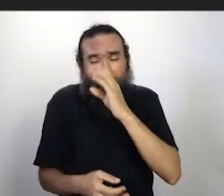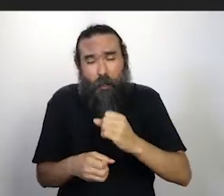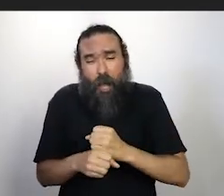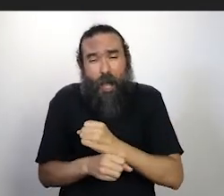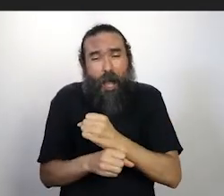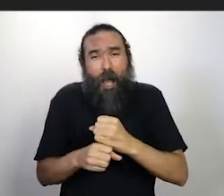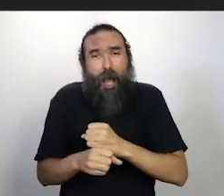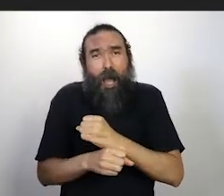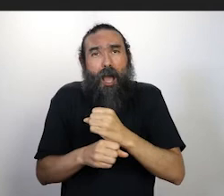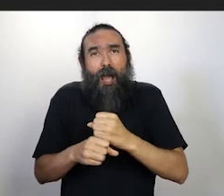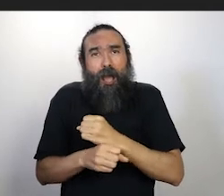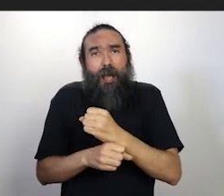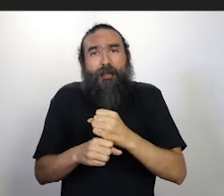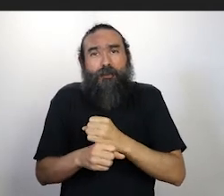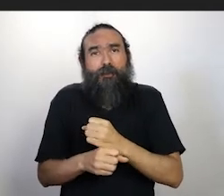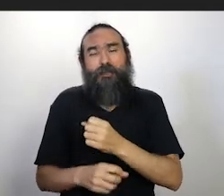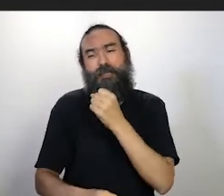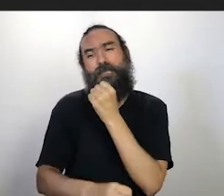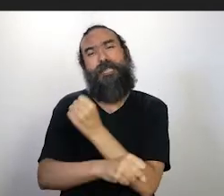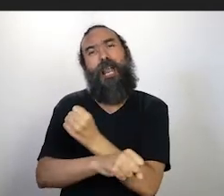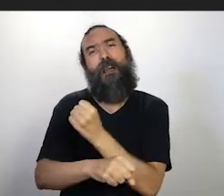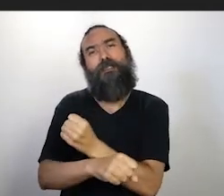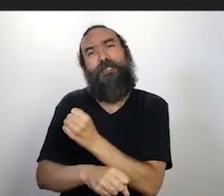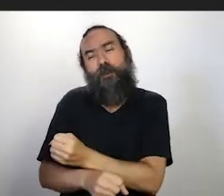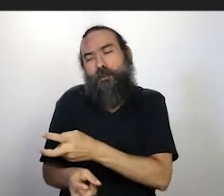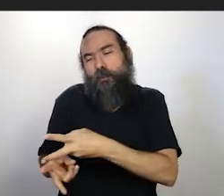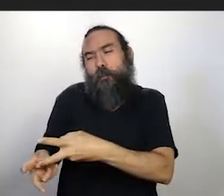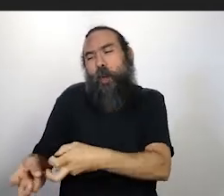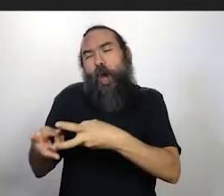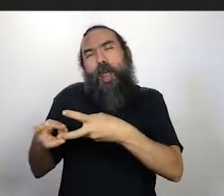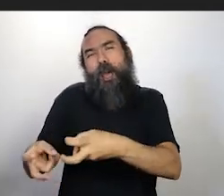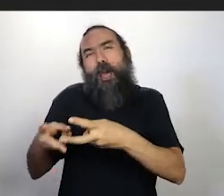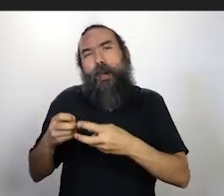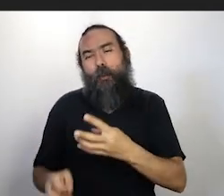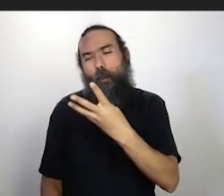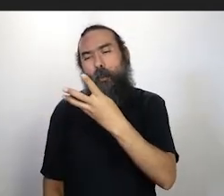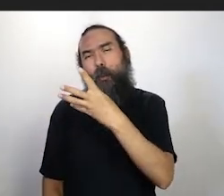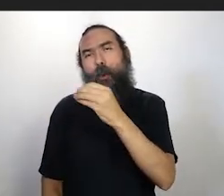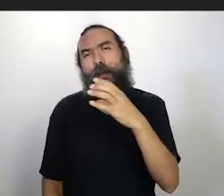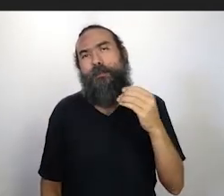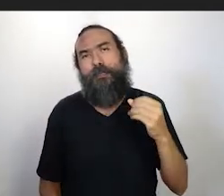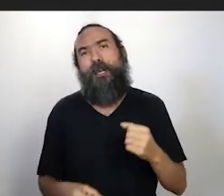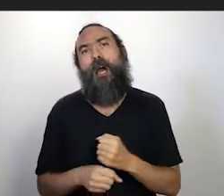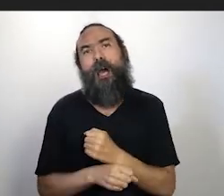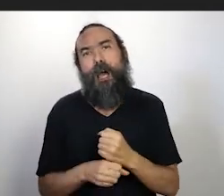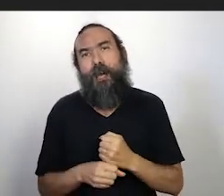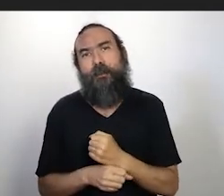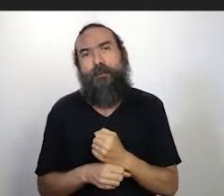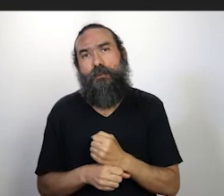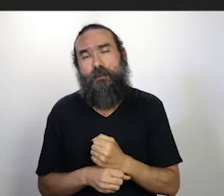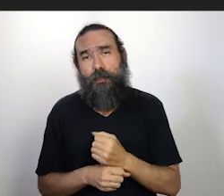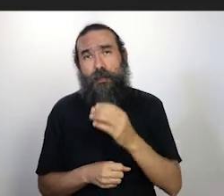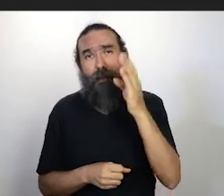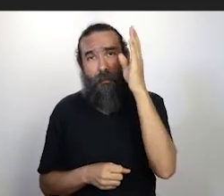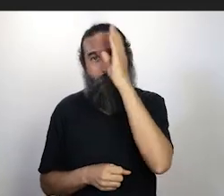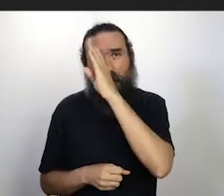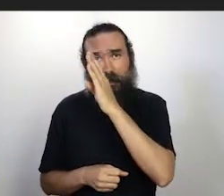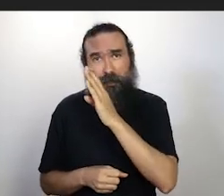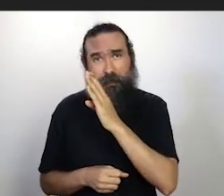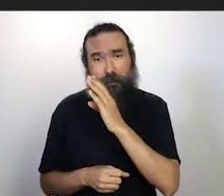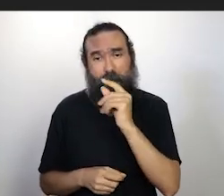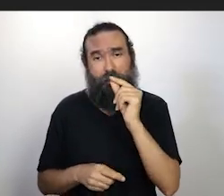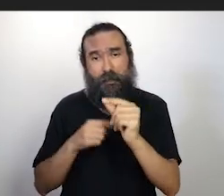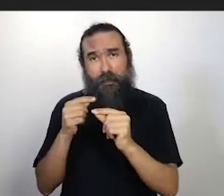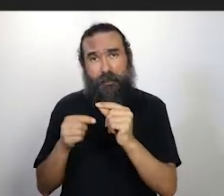direta do que foi os horrores da escravidão brasileira por 400 anos. E esse país